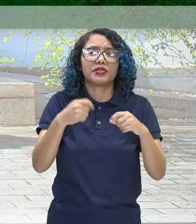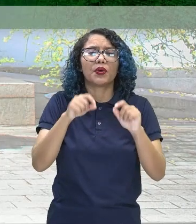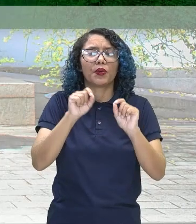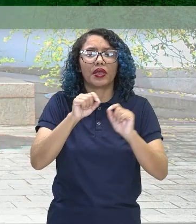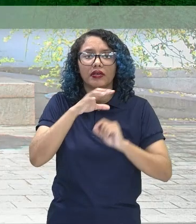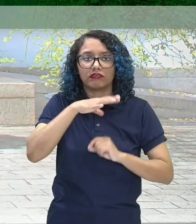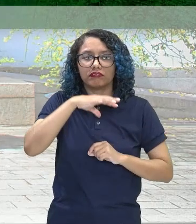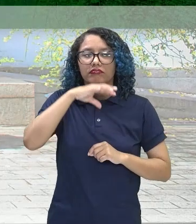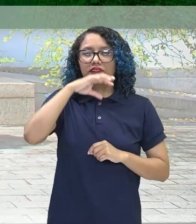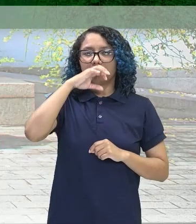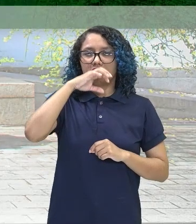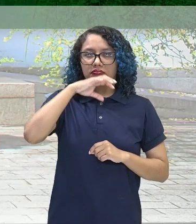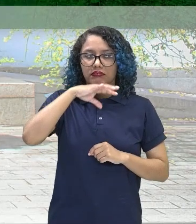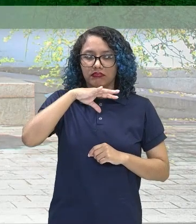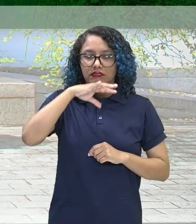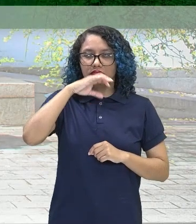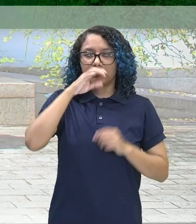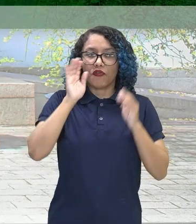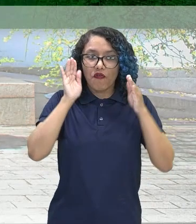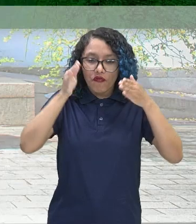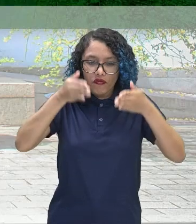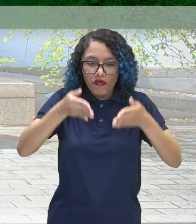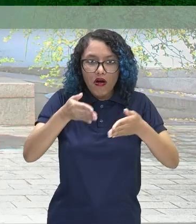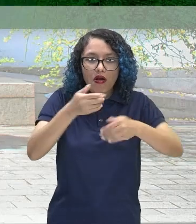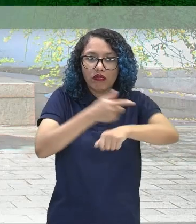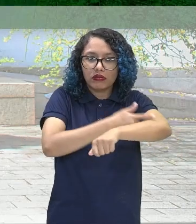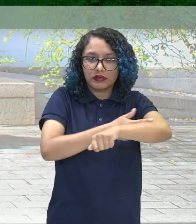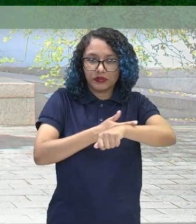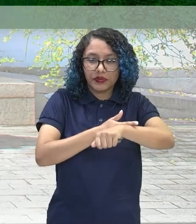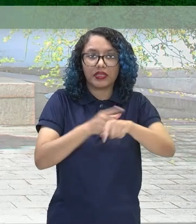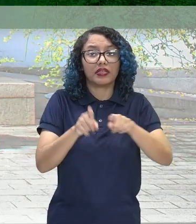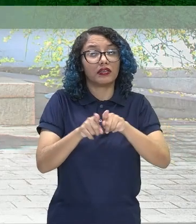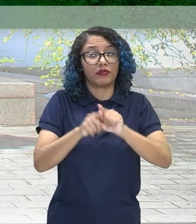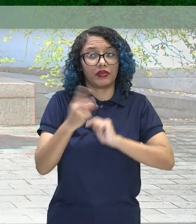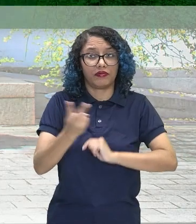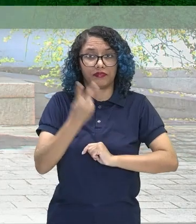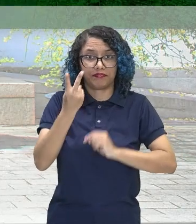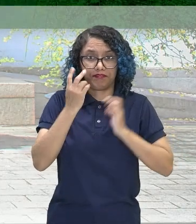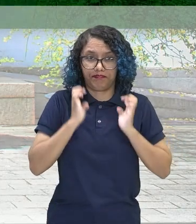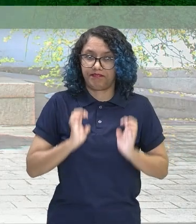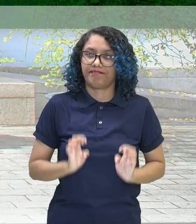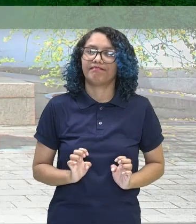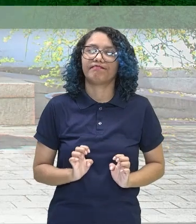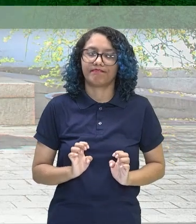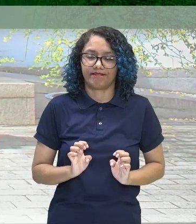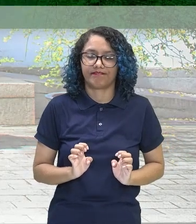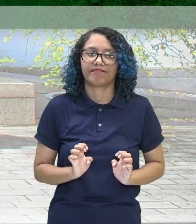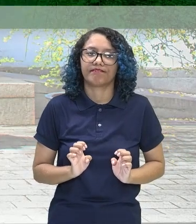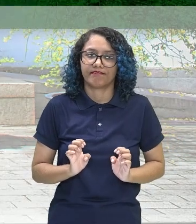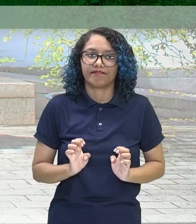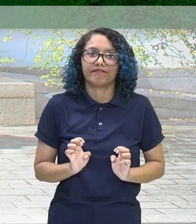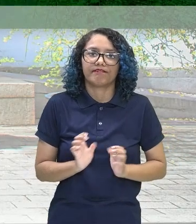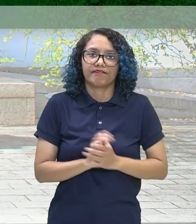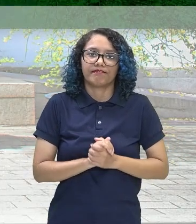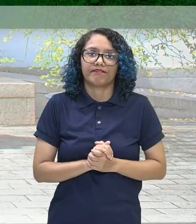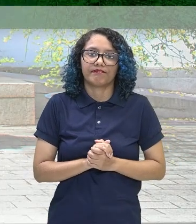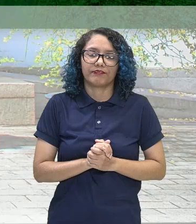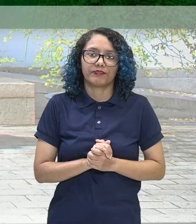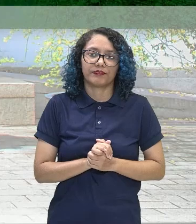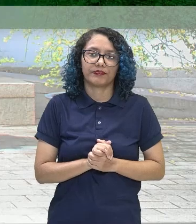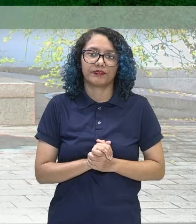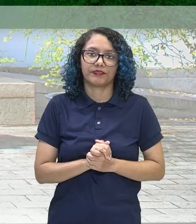da concentração, da disciplina e valores éticos, ou seja, os lutadores não vão